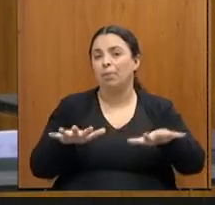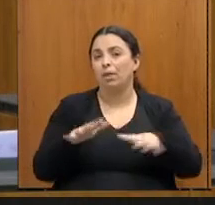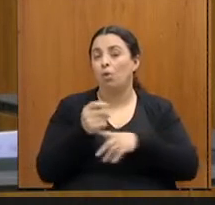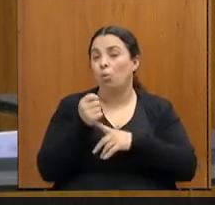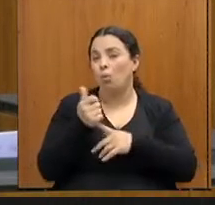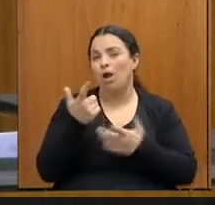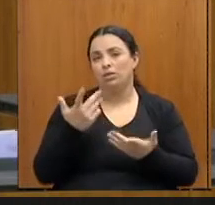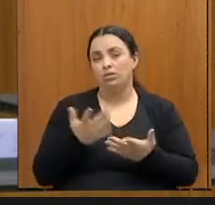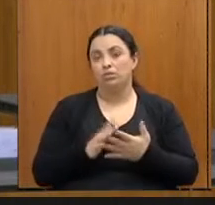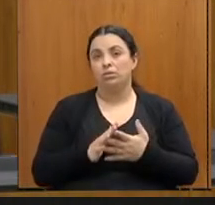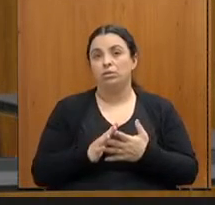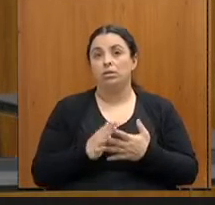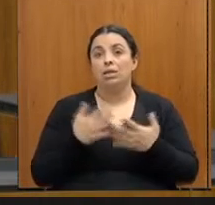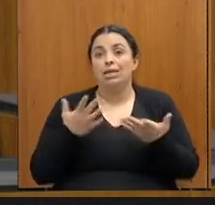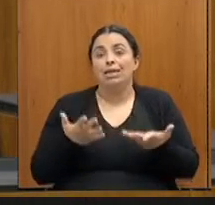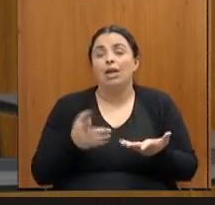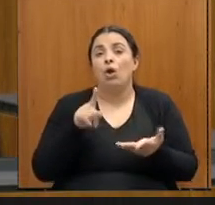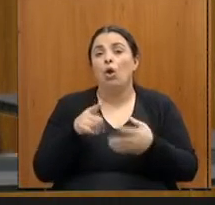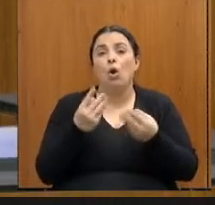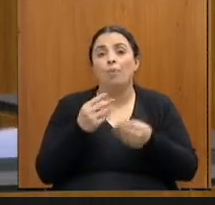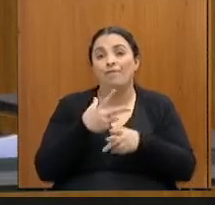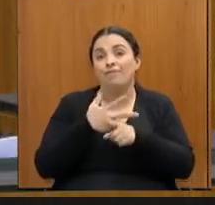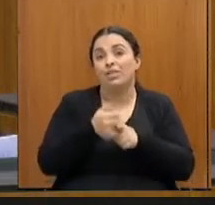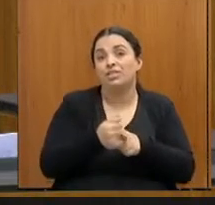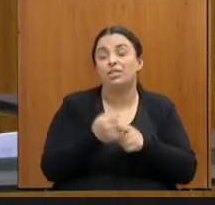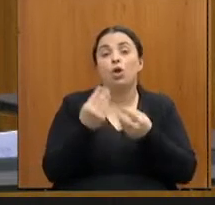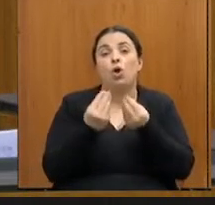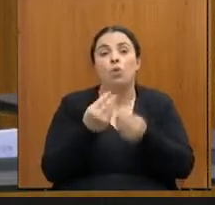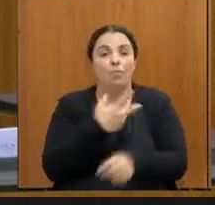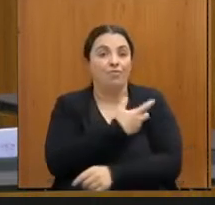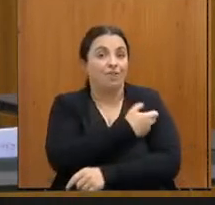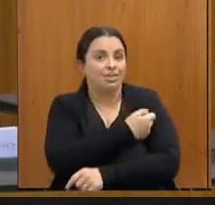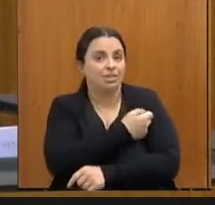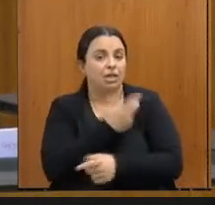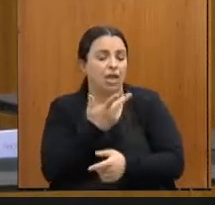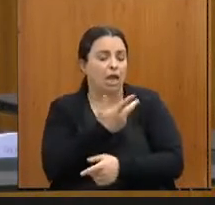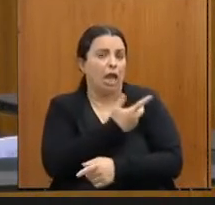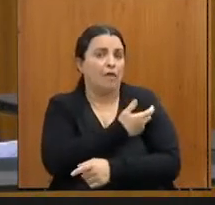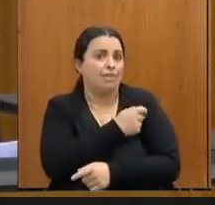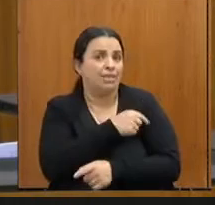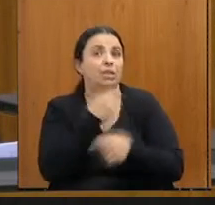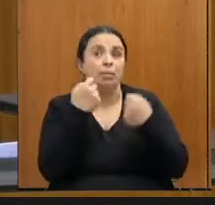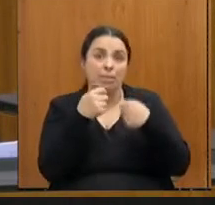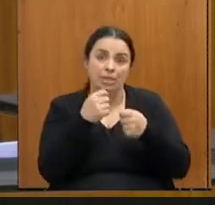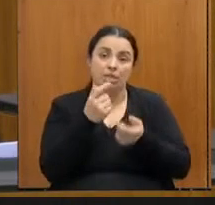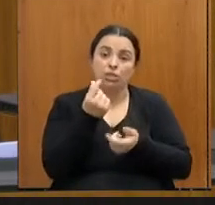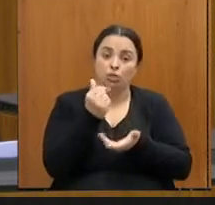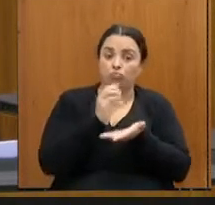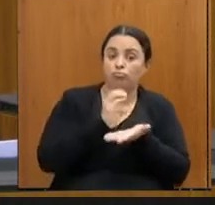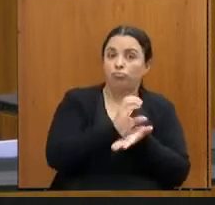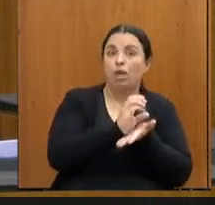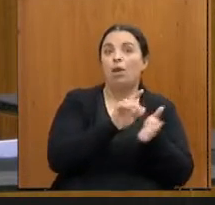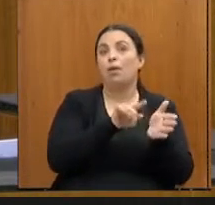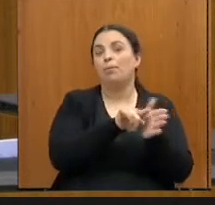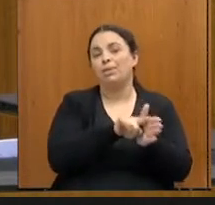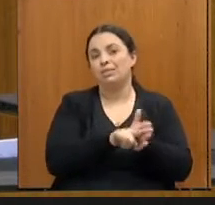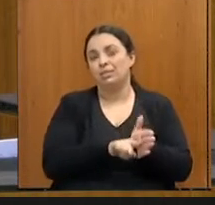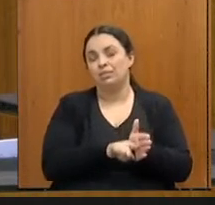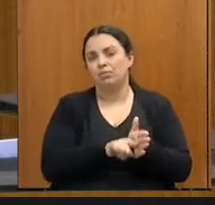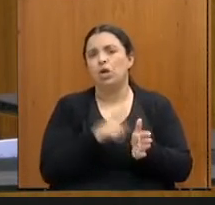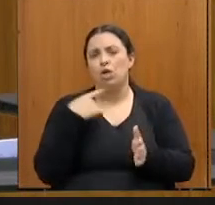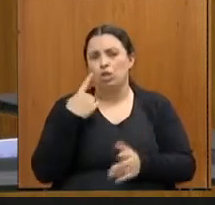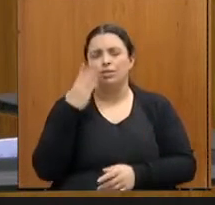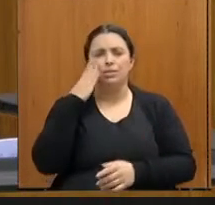vacina cuja a vacina se dá pela pesquisa o investimento em pesquisa nós sabemos que o investimento em ciência